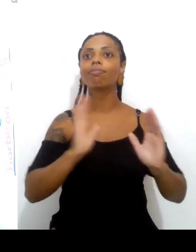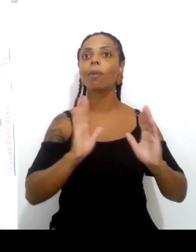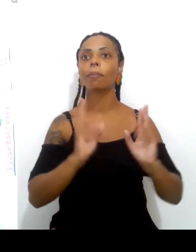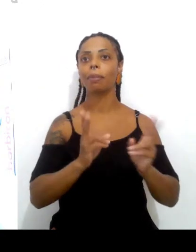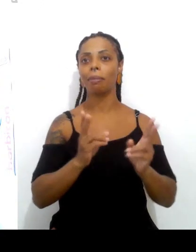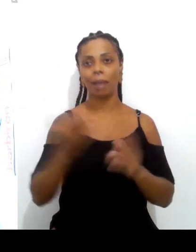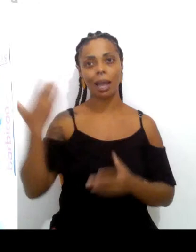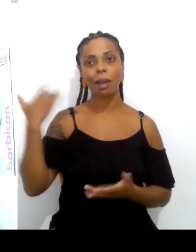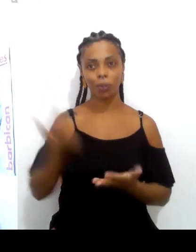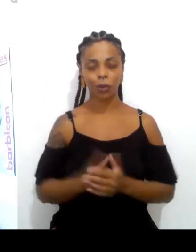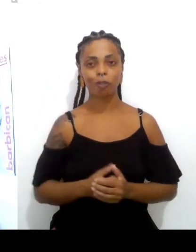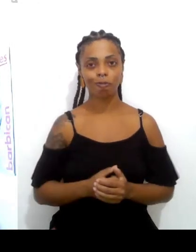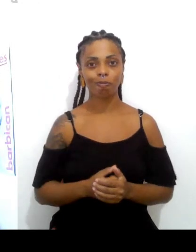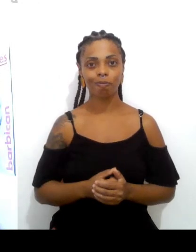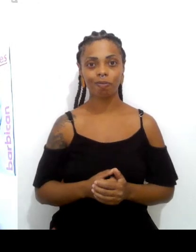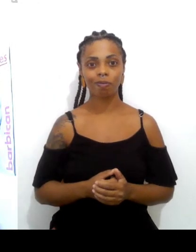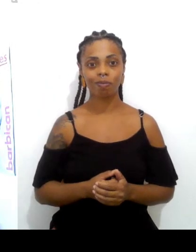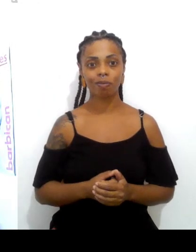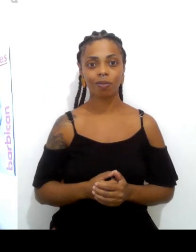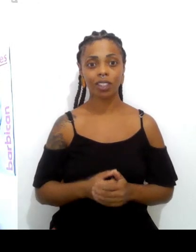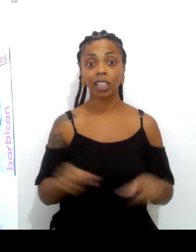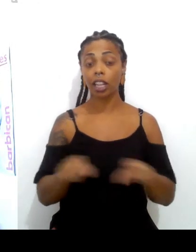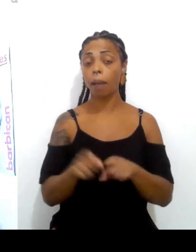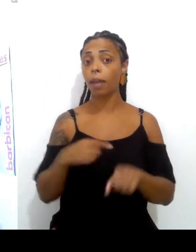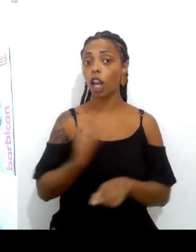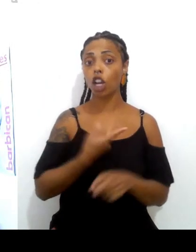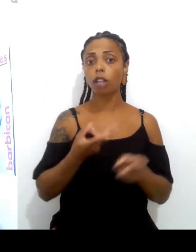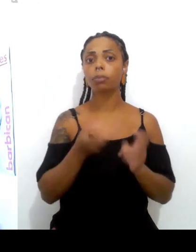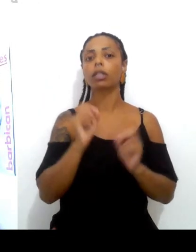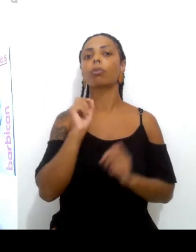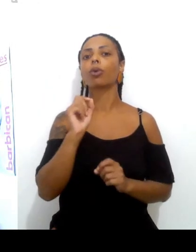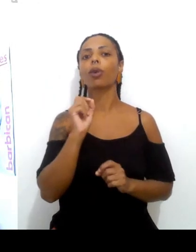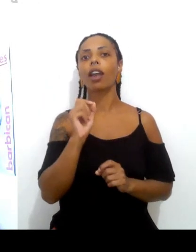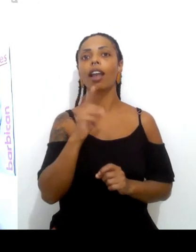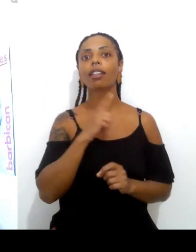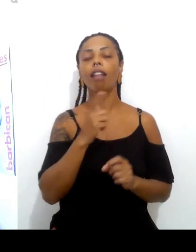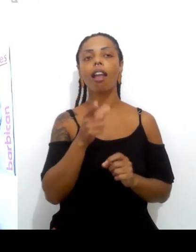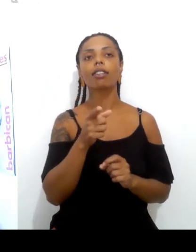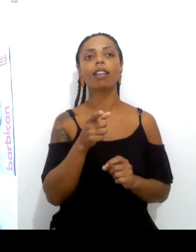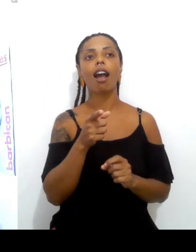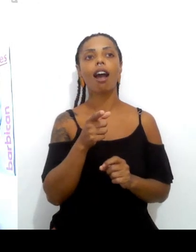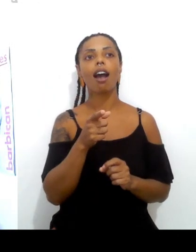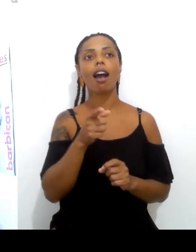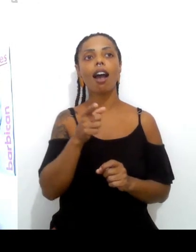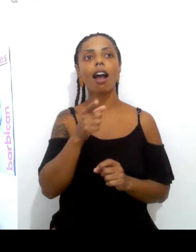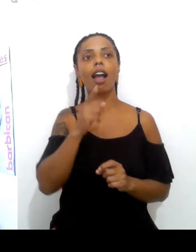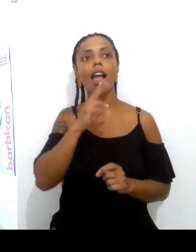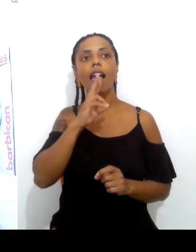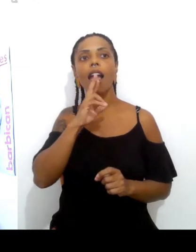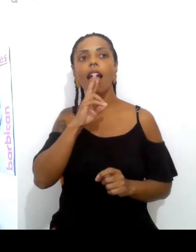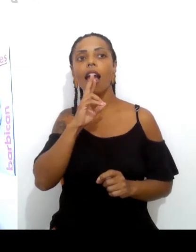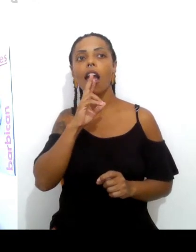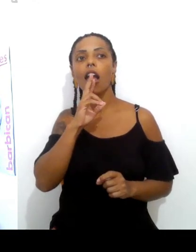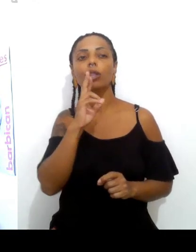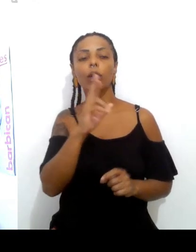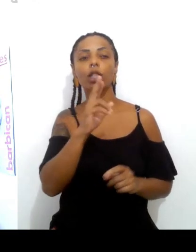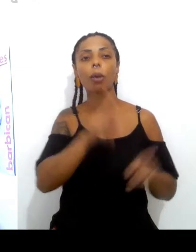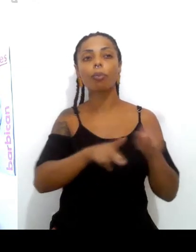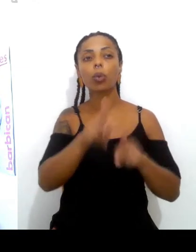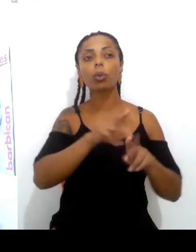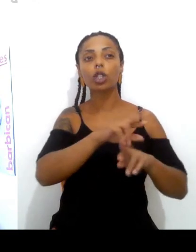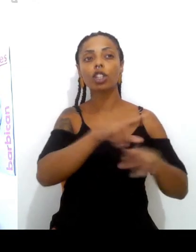nós vemos Inclusive essa emergência essa resposta de diferentes públicos a mesma